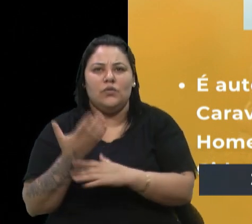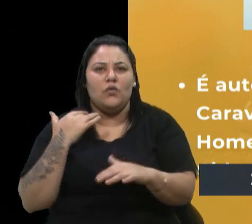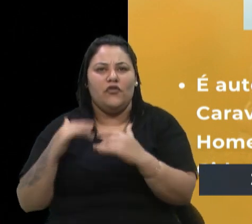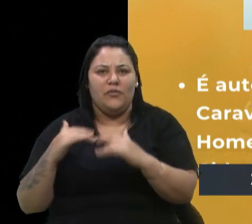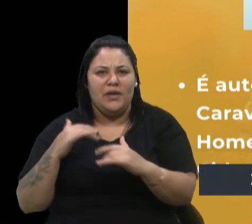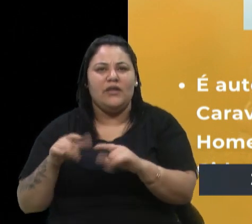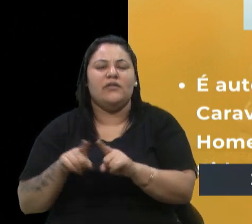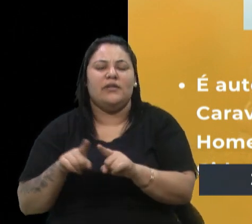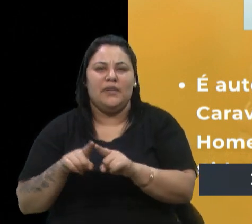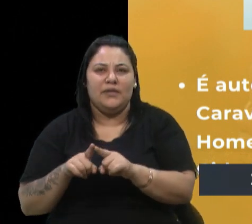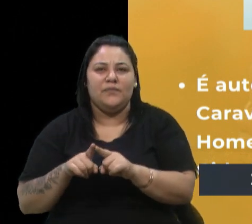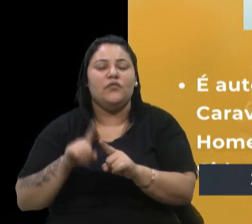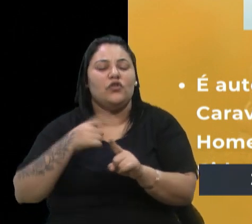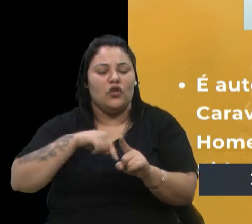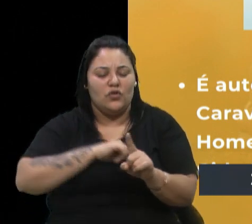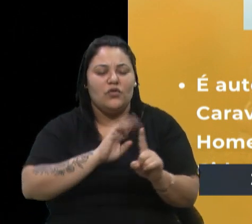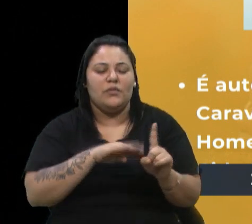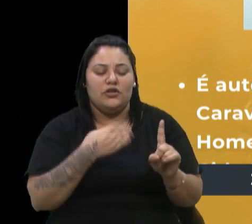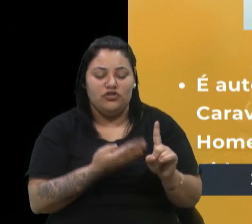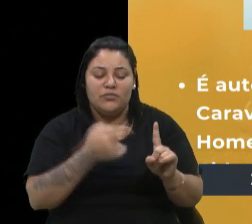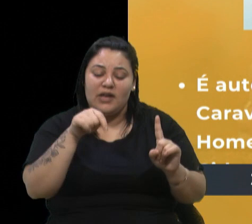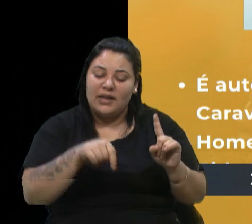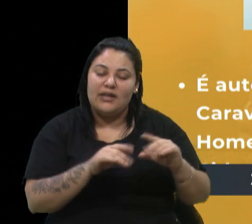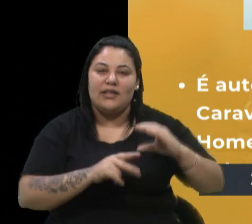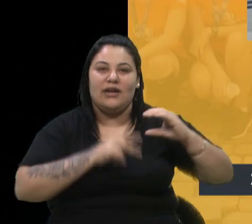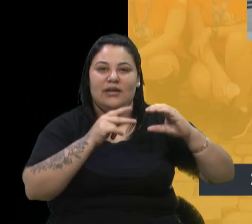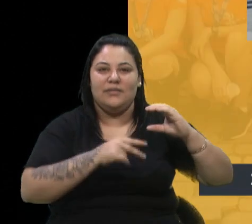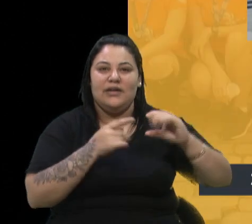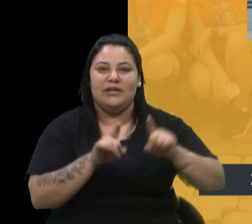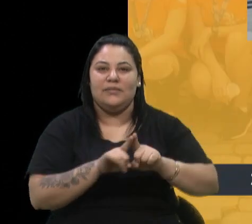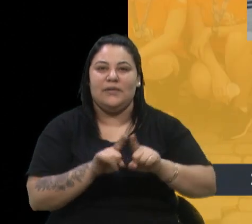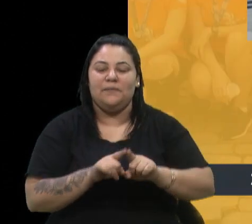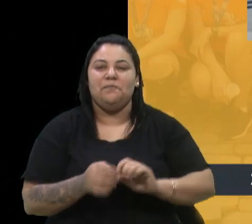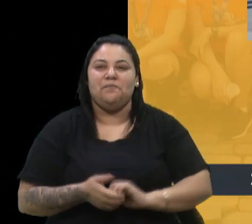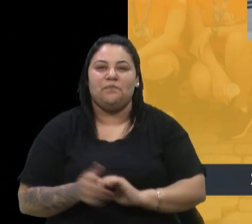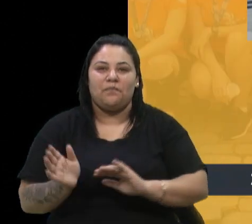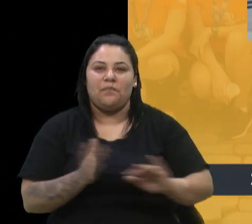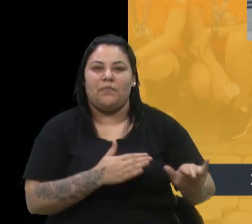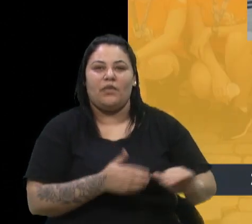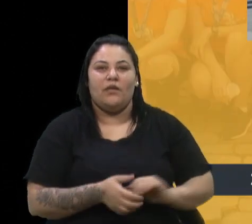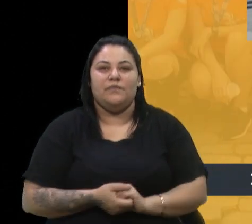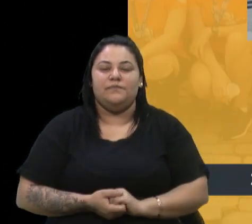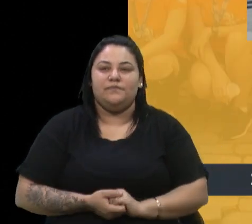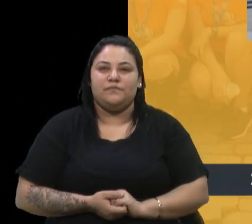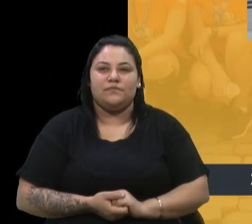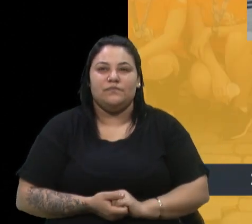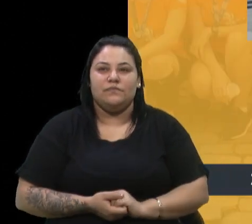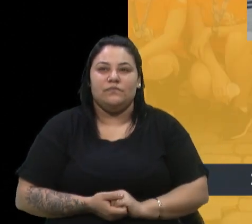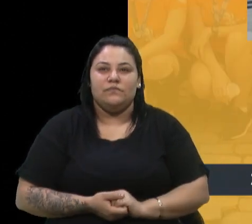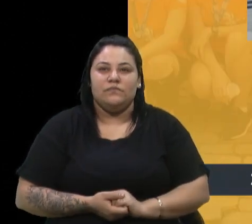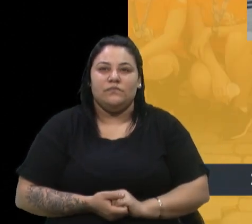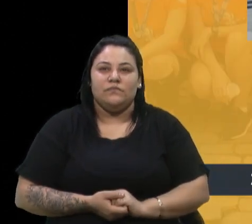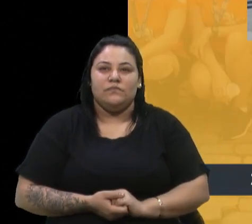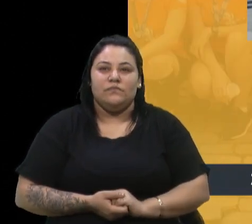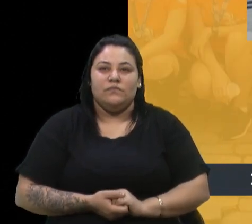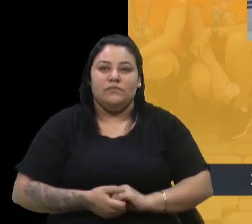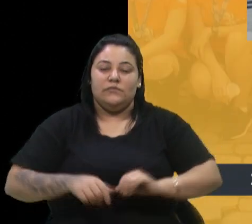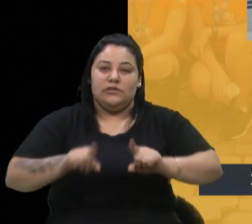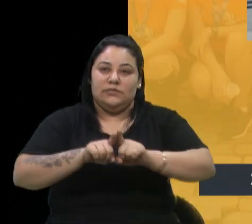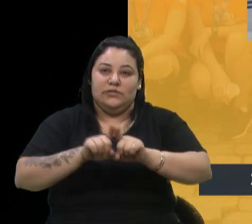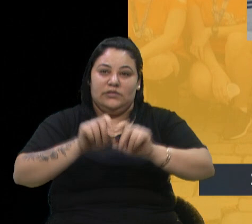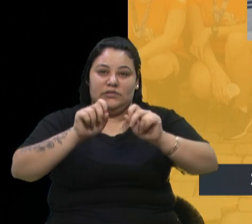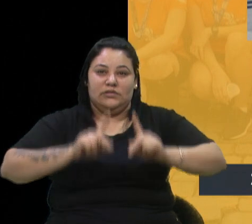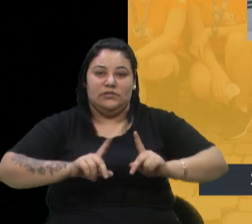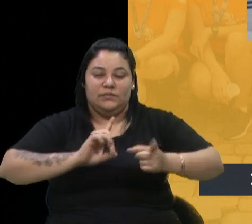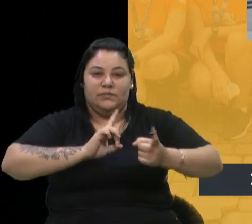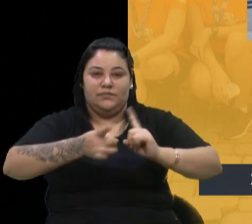movimento. Nós homenageamos ele aqui na Câmara. Pode passar. Além, né, quem transita entre Caxias